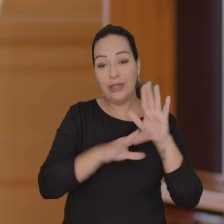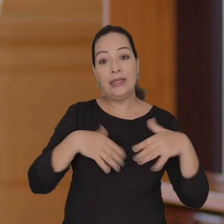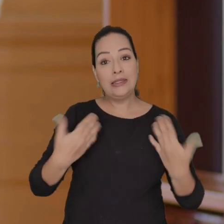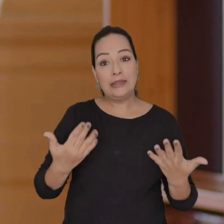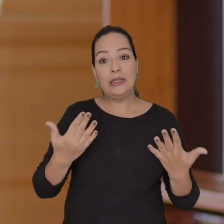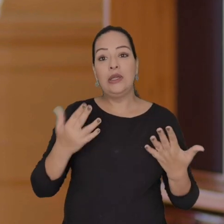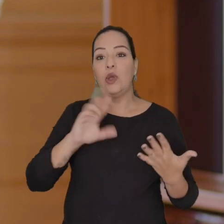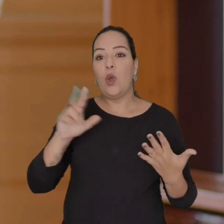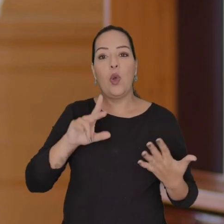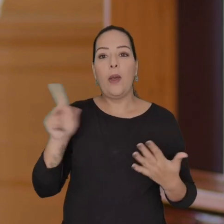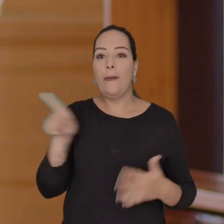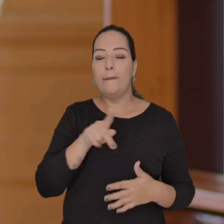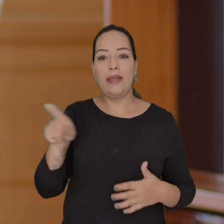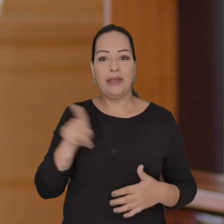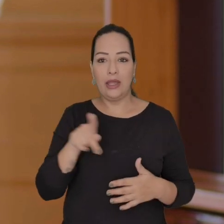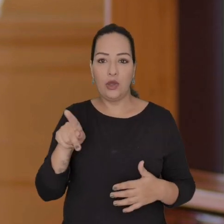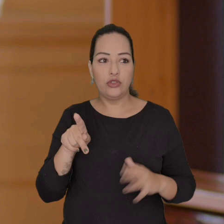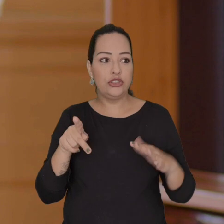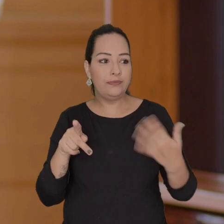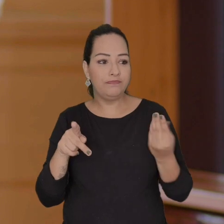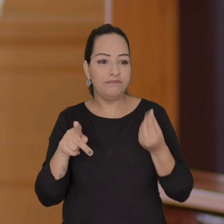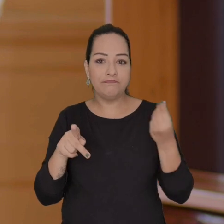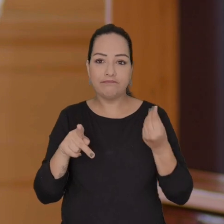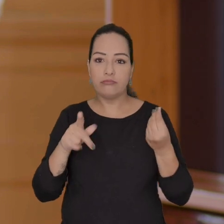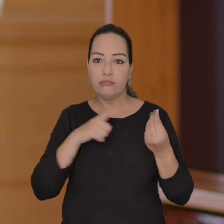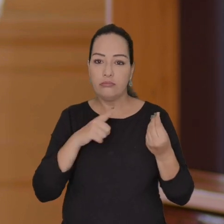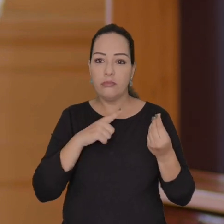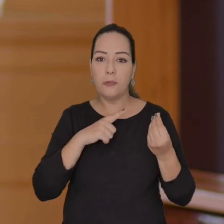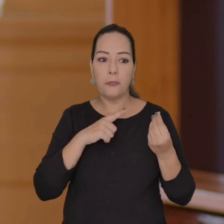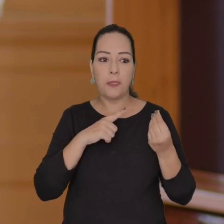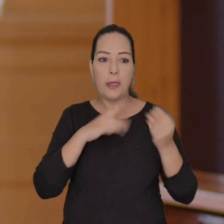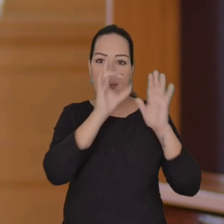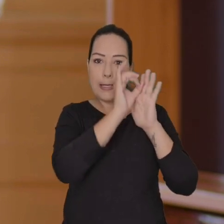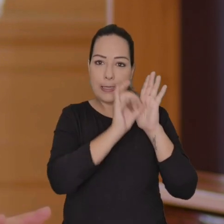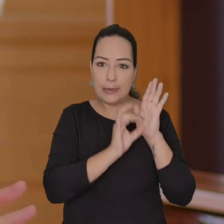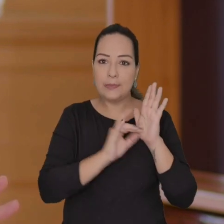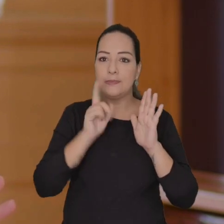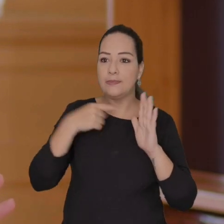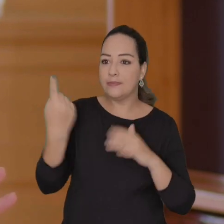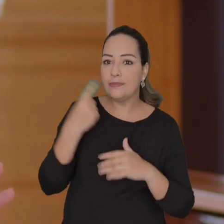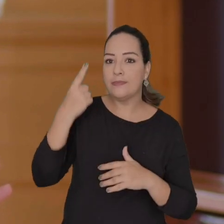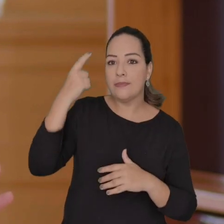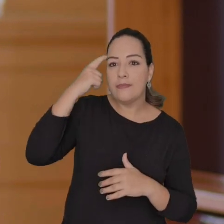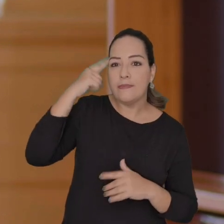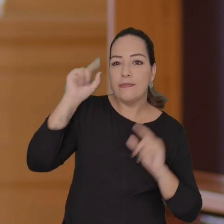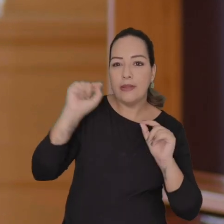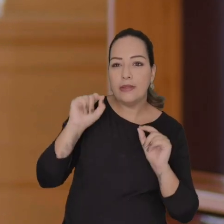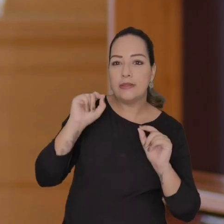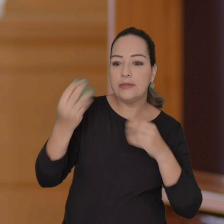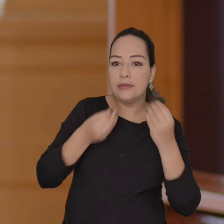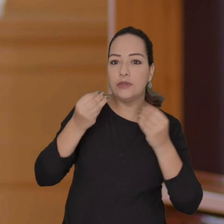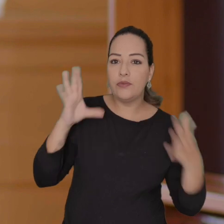conteúdos. Então, não é uma pedagogia que parte das especialidades, né? A